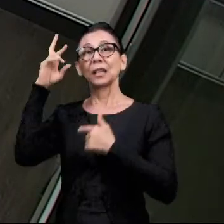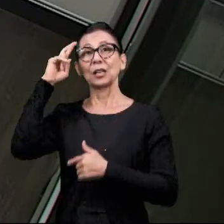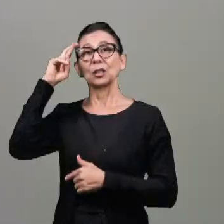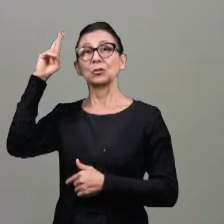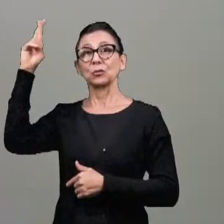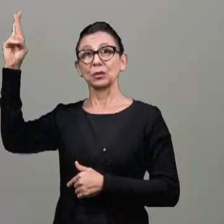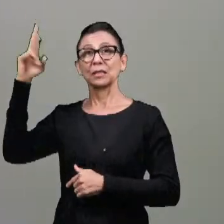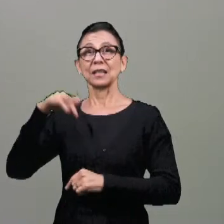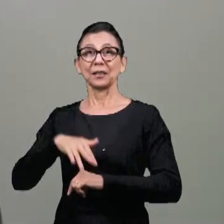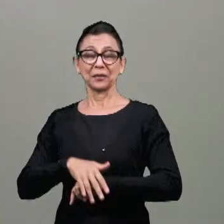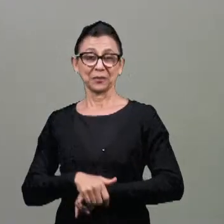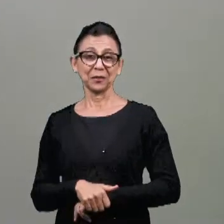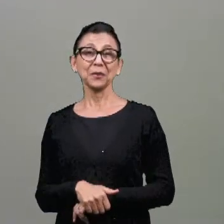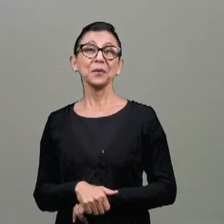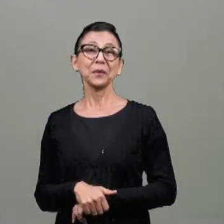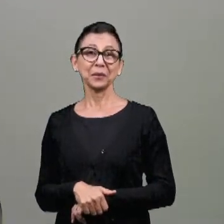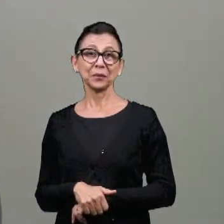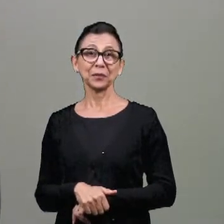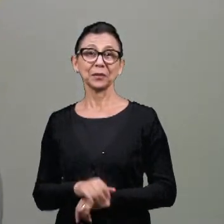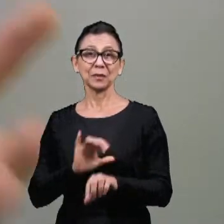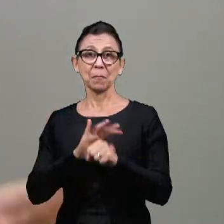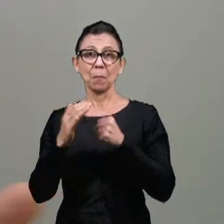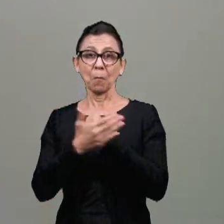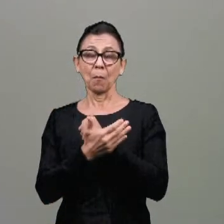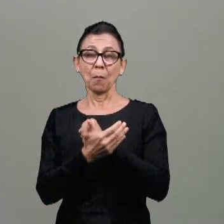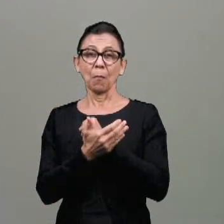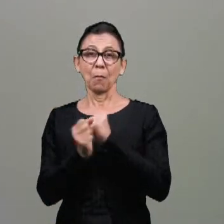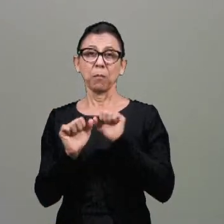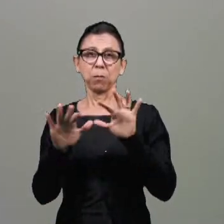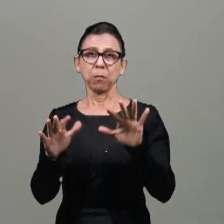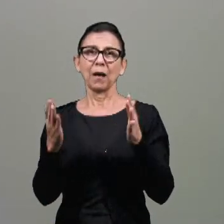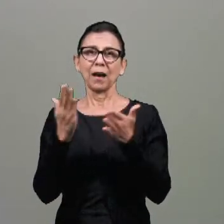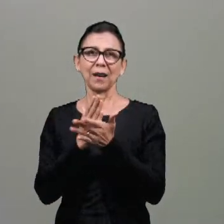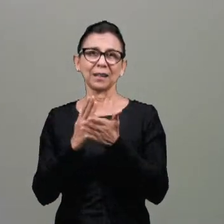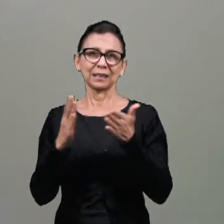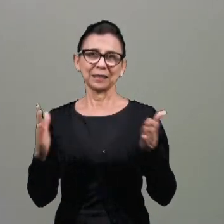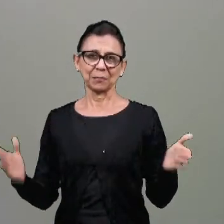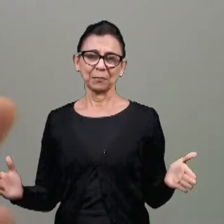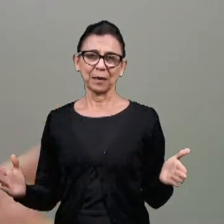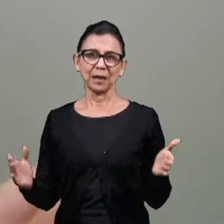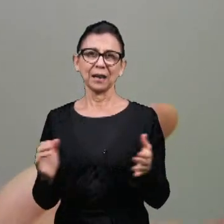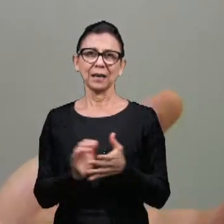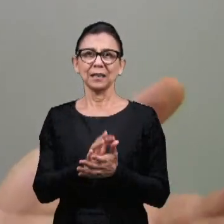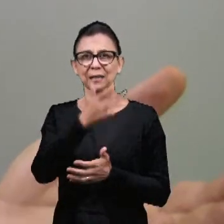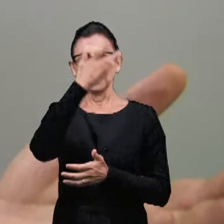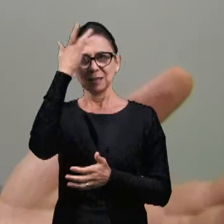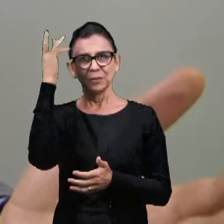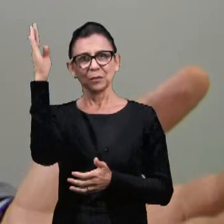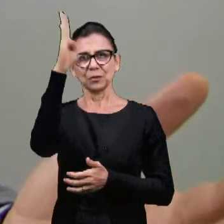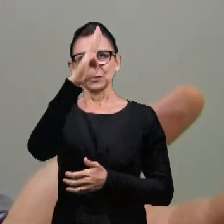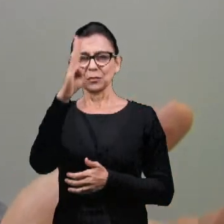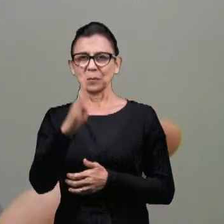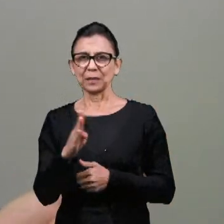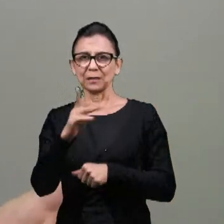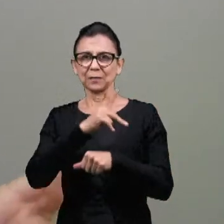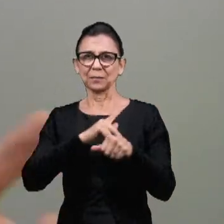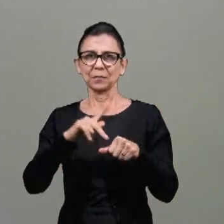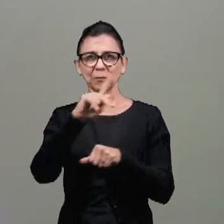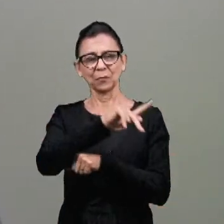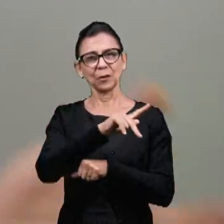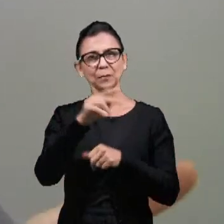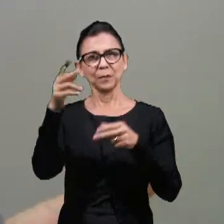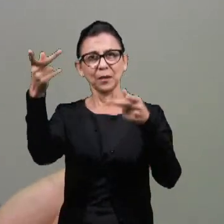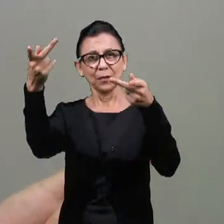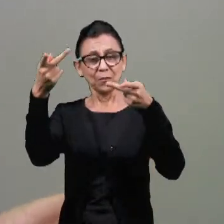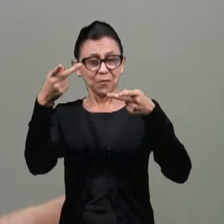do Brasil inteiro, quando vierem aqui, vir nos visitar. Claro, será Brasil e exterior também. Do exterior também, do exterior também. Eu não sei se vai